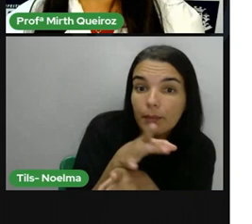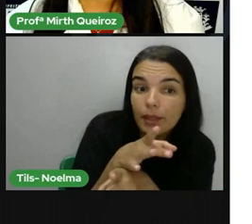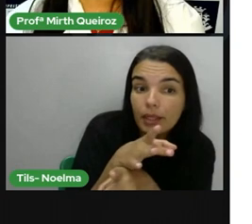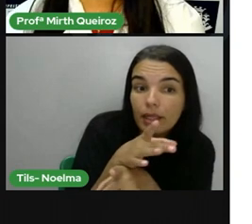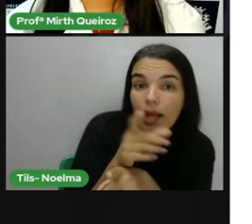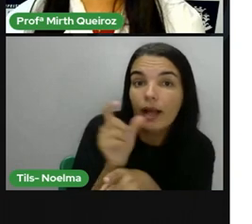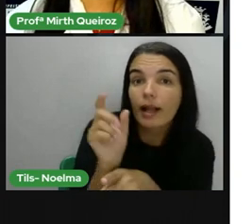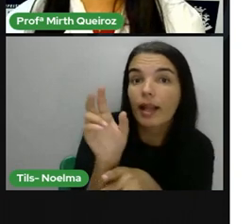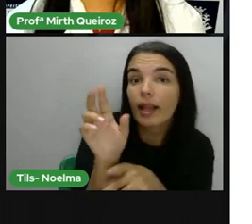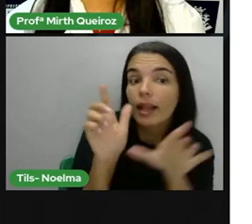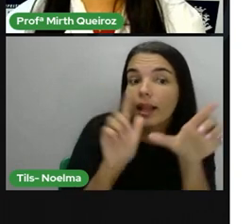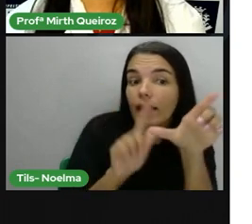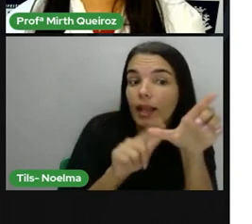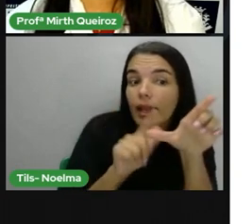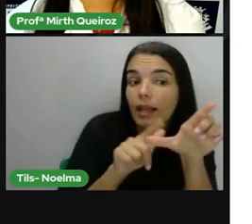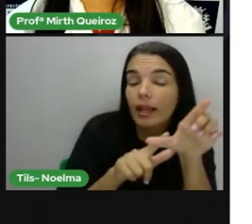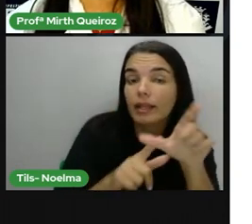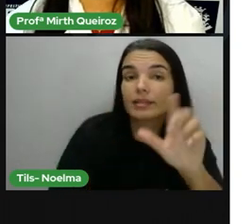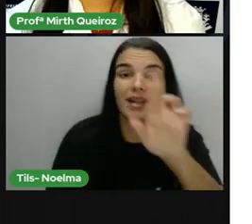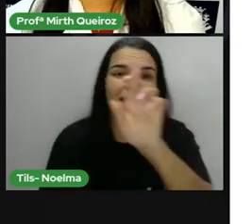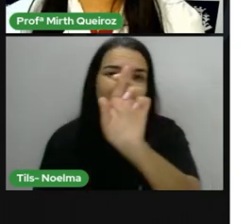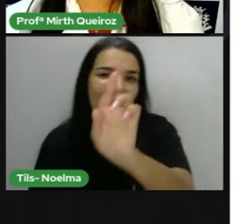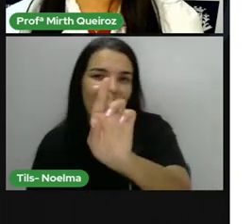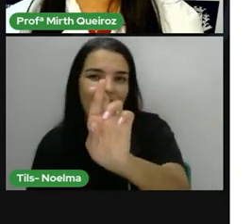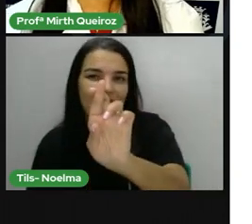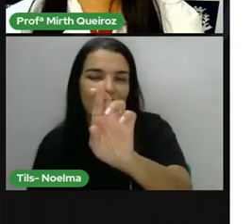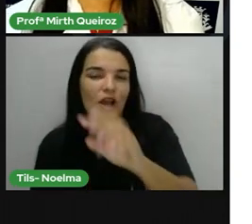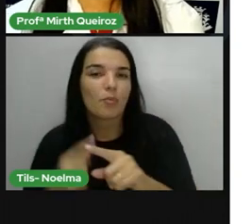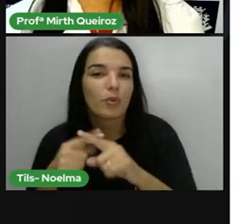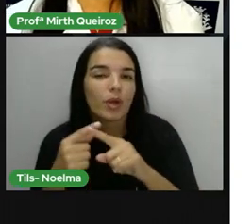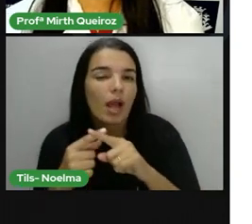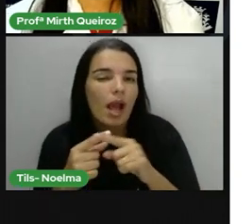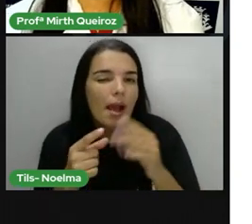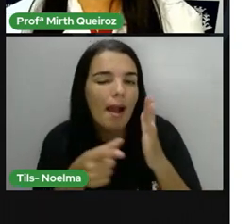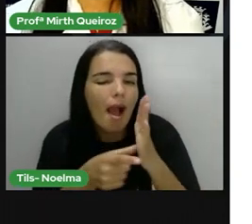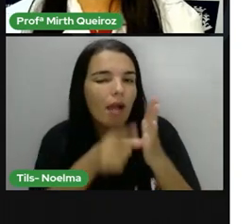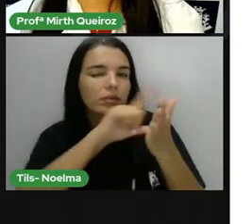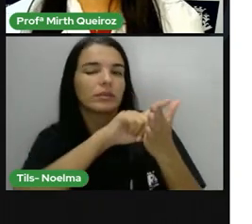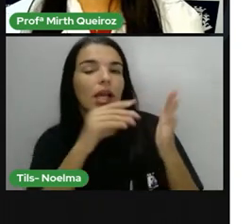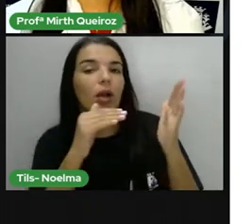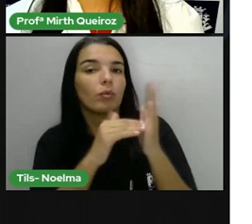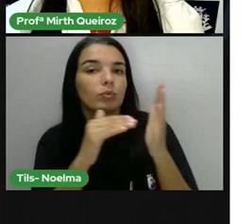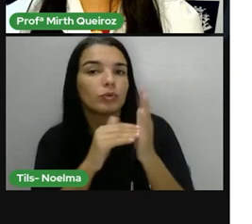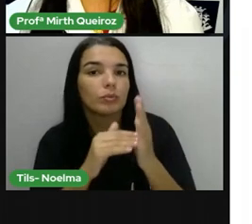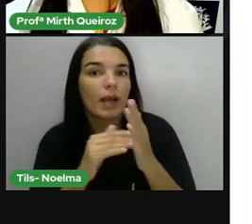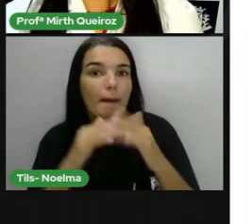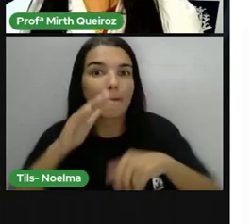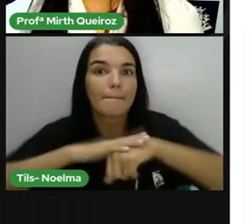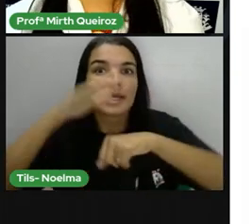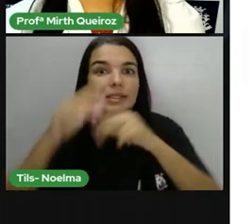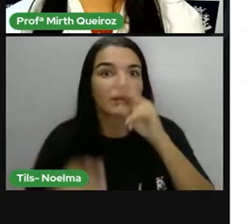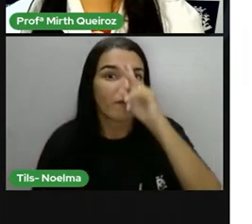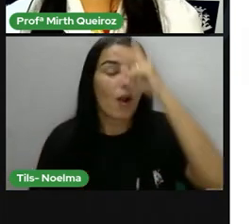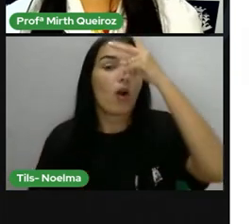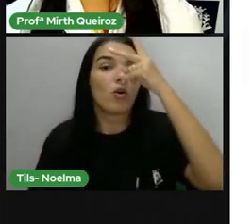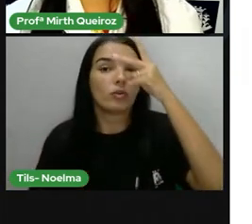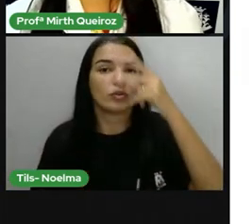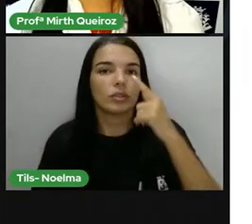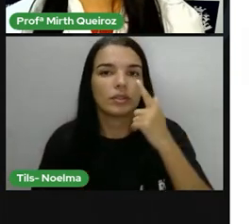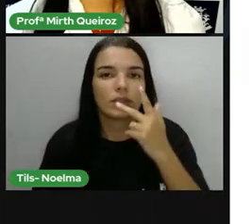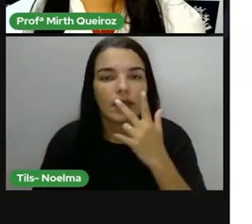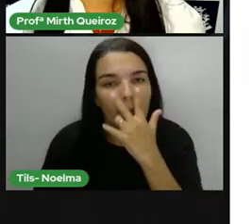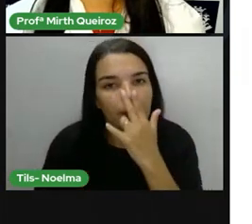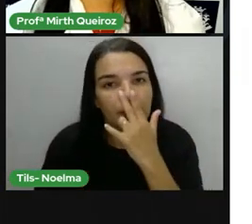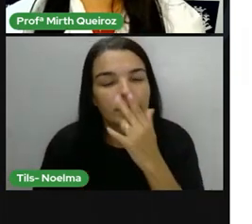pró? Porque a penúltima sílaba ela é a mais forte. Olha só, revolve,